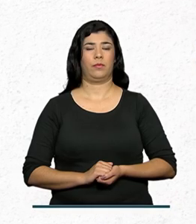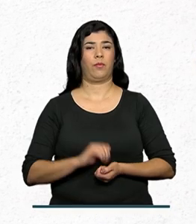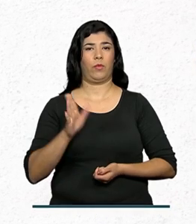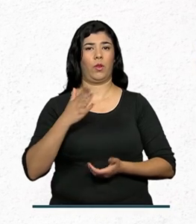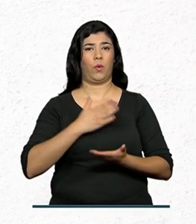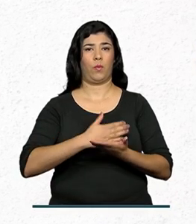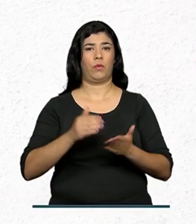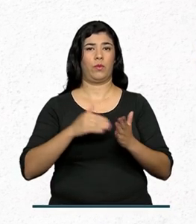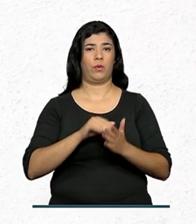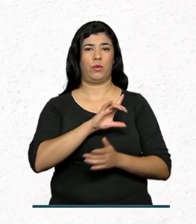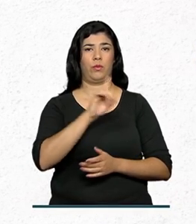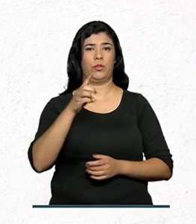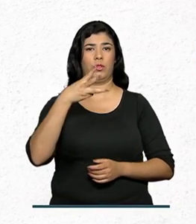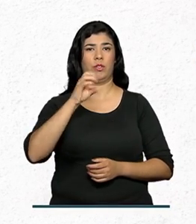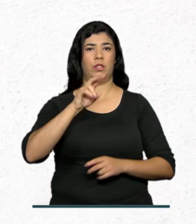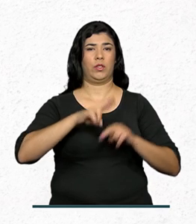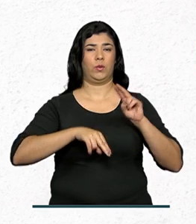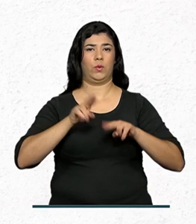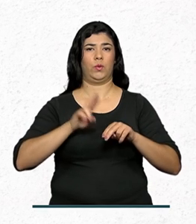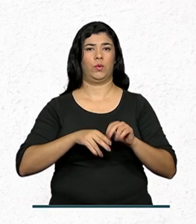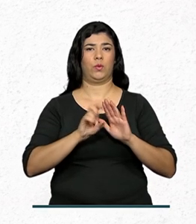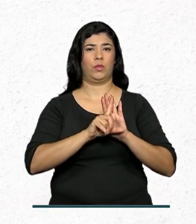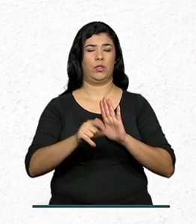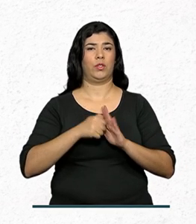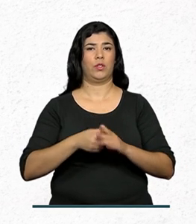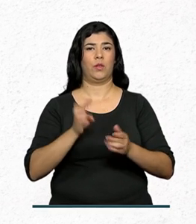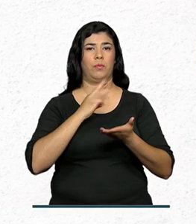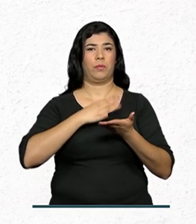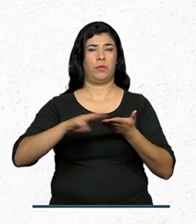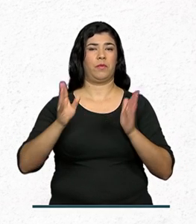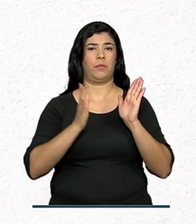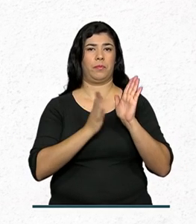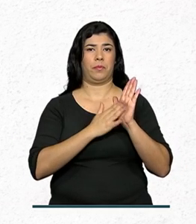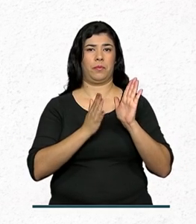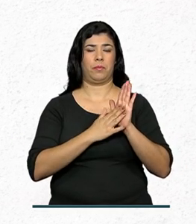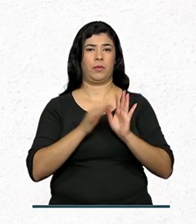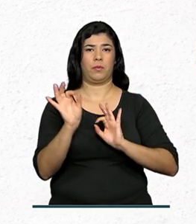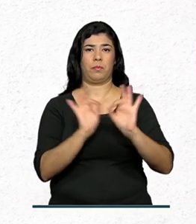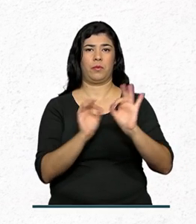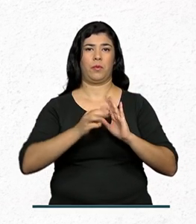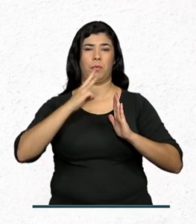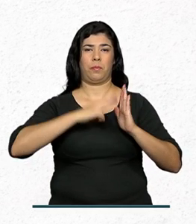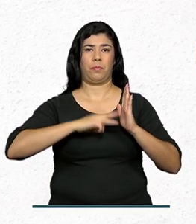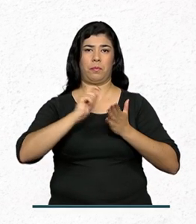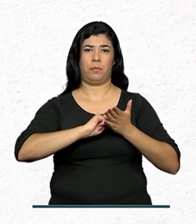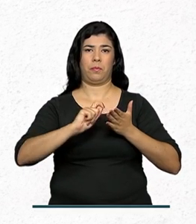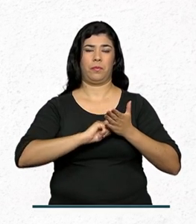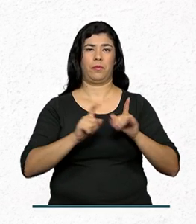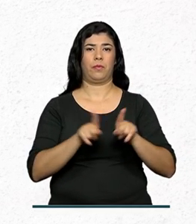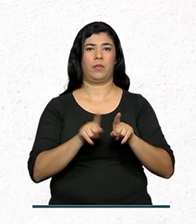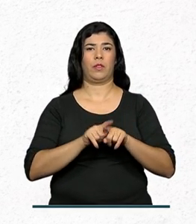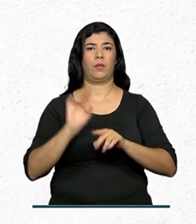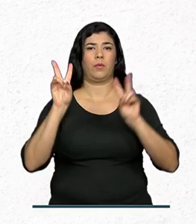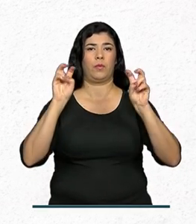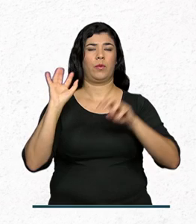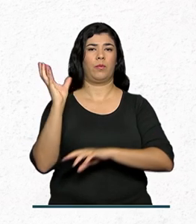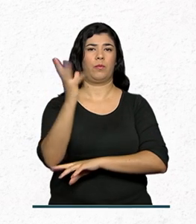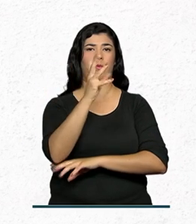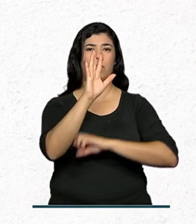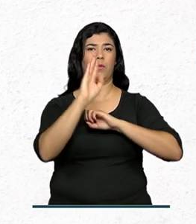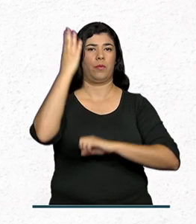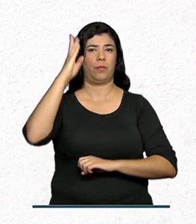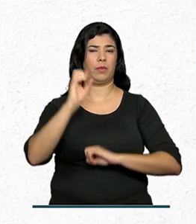está aberto até o dia 30 de Junho o edital para submissão de propostas para elaboração de monografias para a flora do Brasil